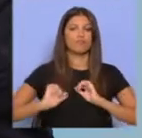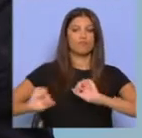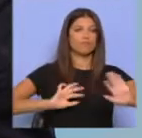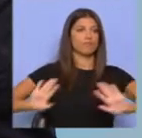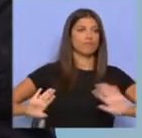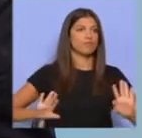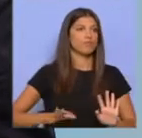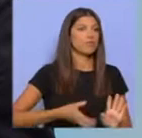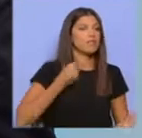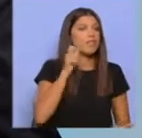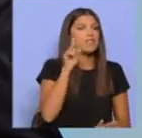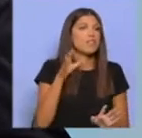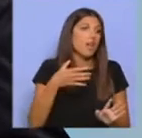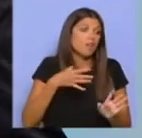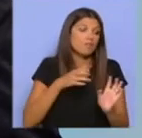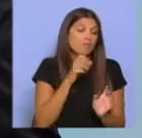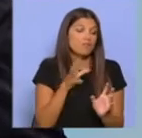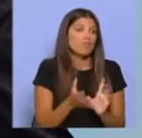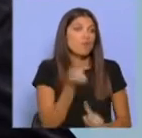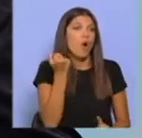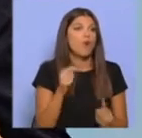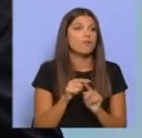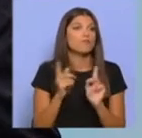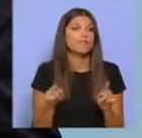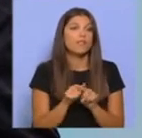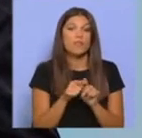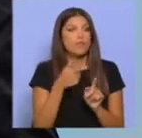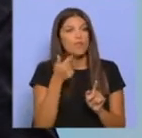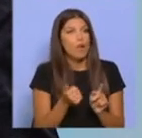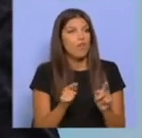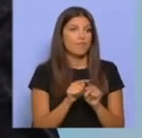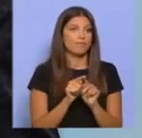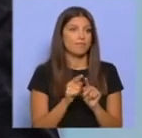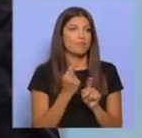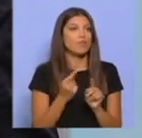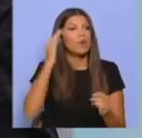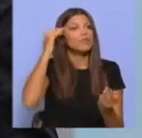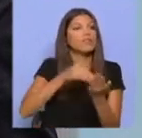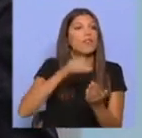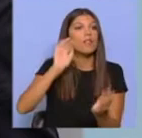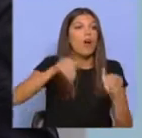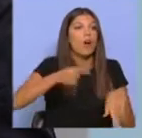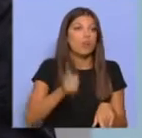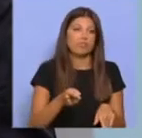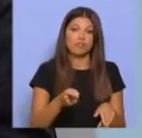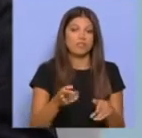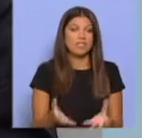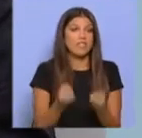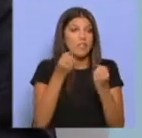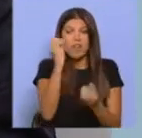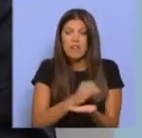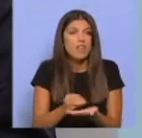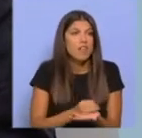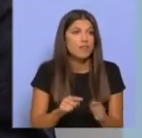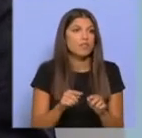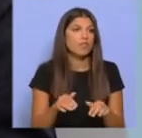quando nós deixamos que se instalem dinâmicas de salve-se quem puder, o resultado final é que ninguém se salva. No sentido, o